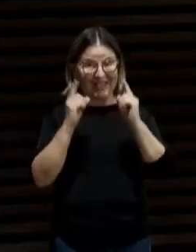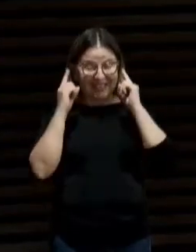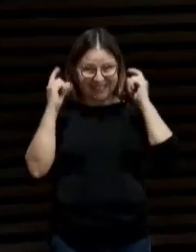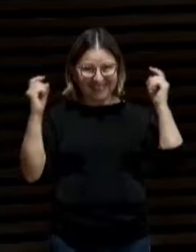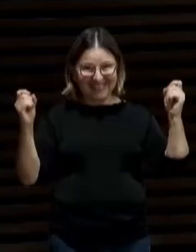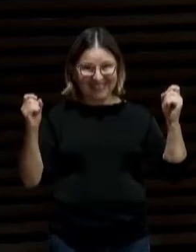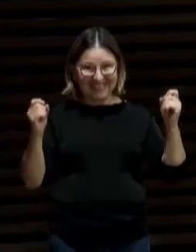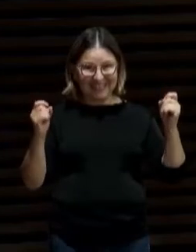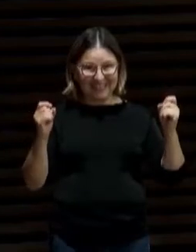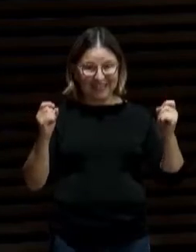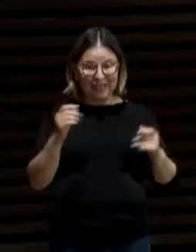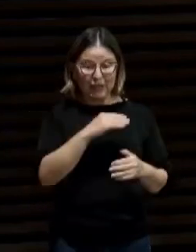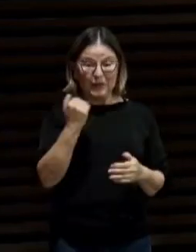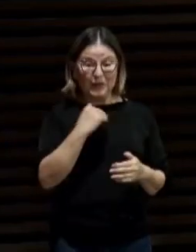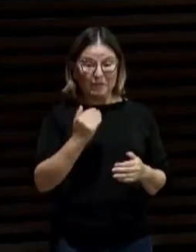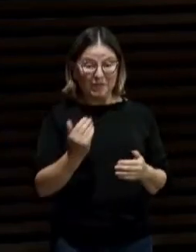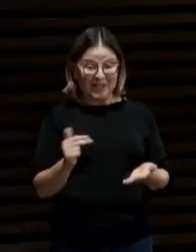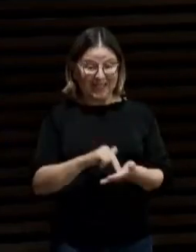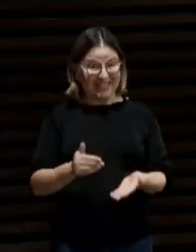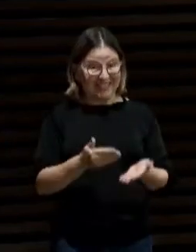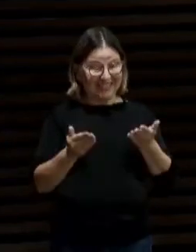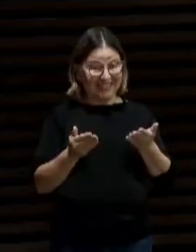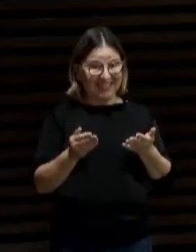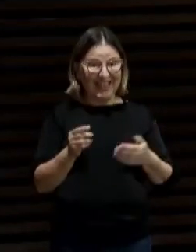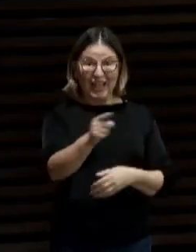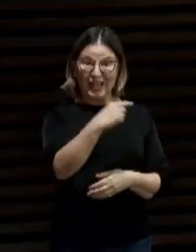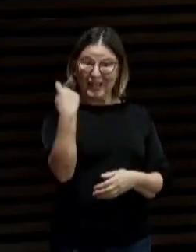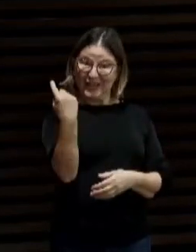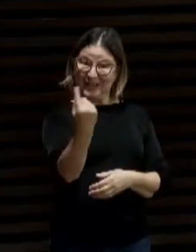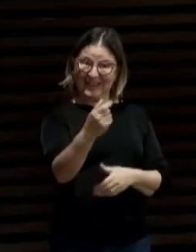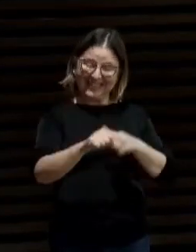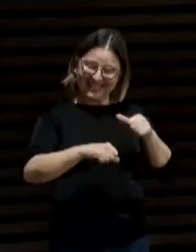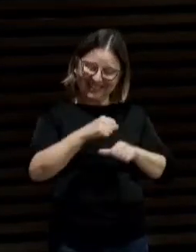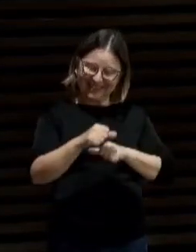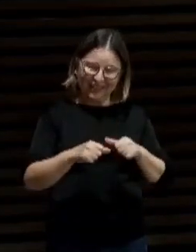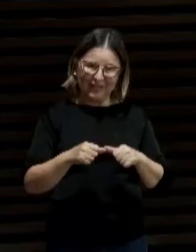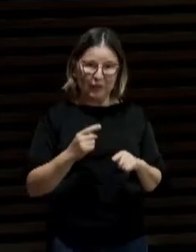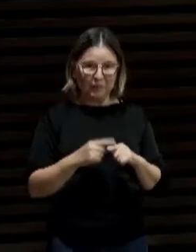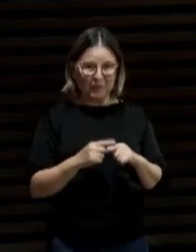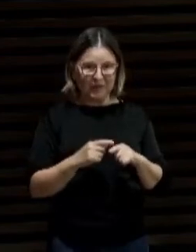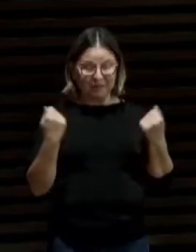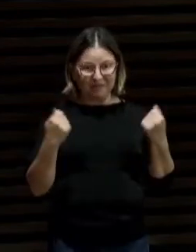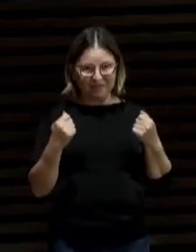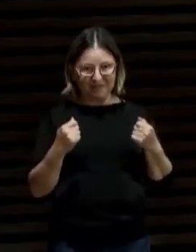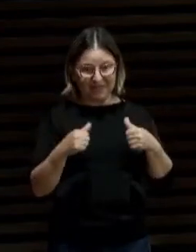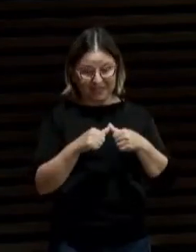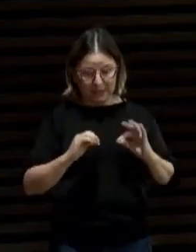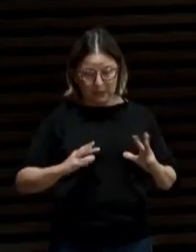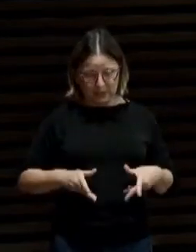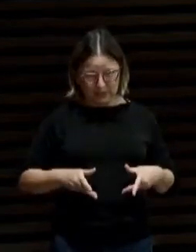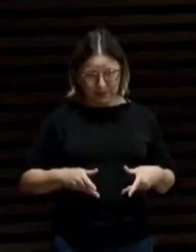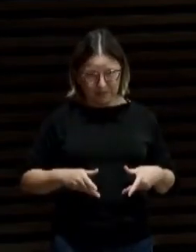mortos ressuscitarão incorruptíveis, e nós seremos transformados. Porque é necessário que este corpo corruptível